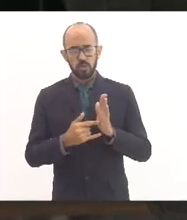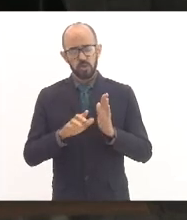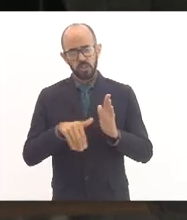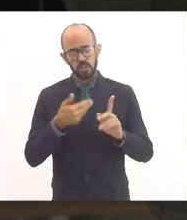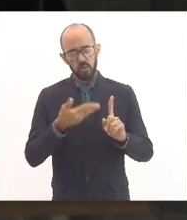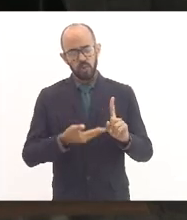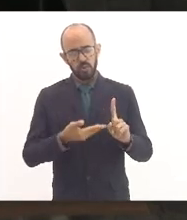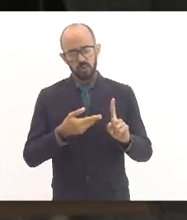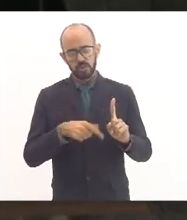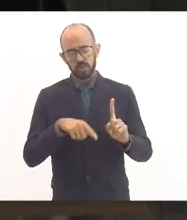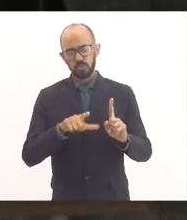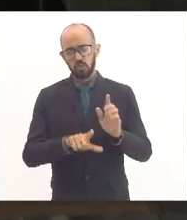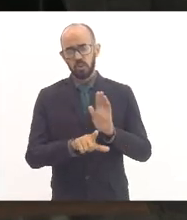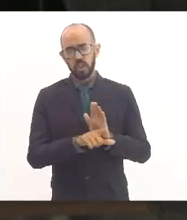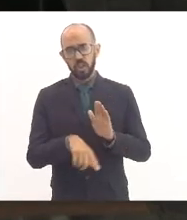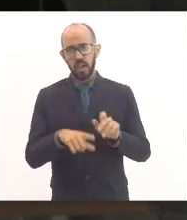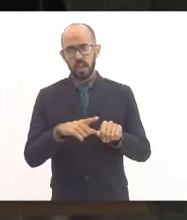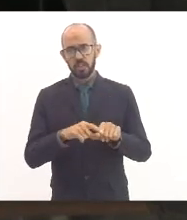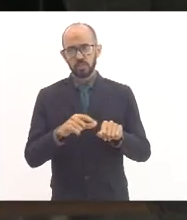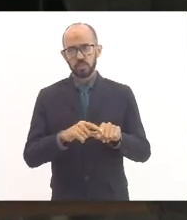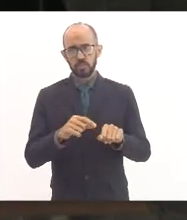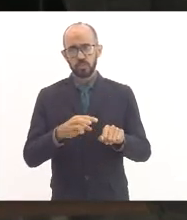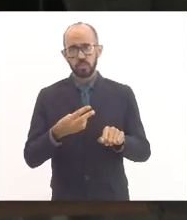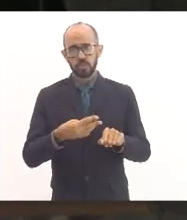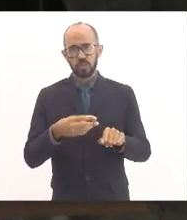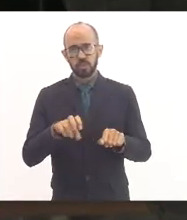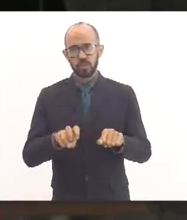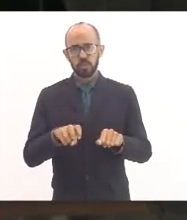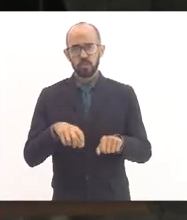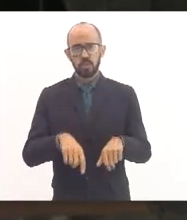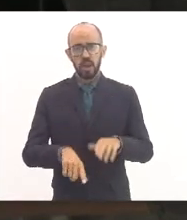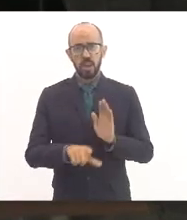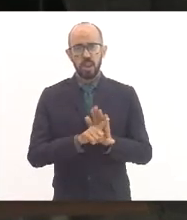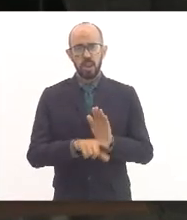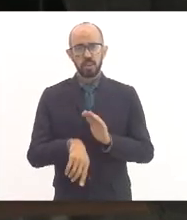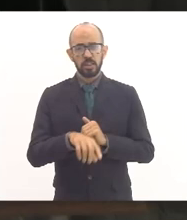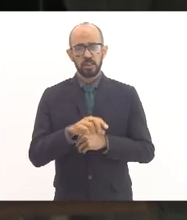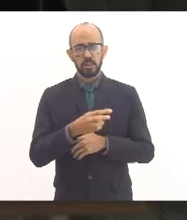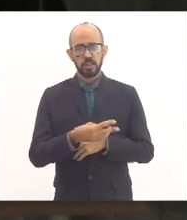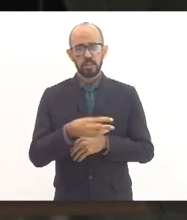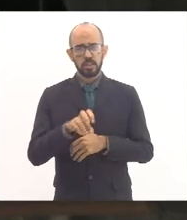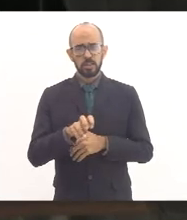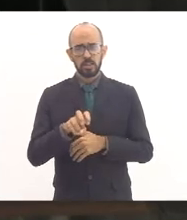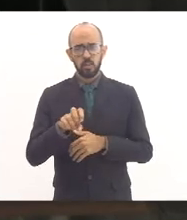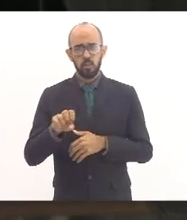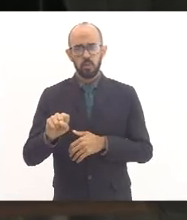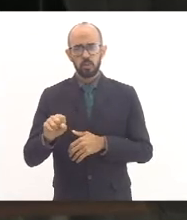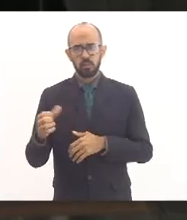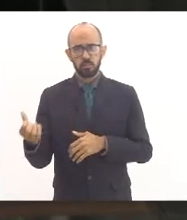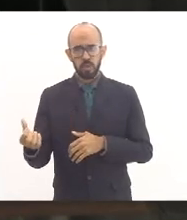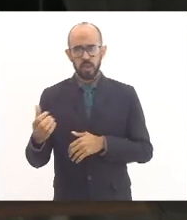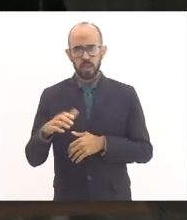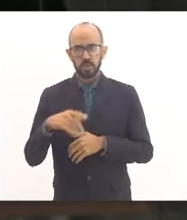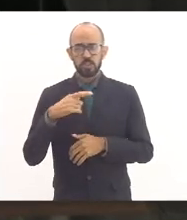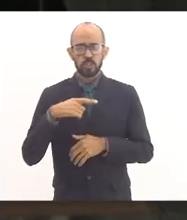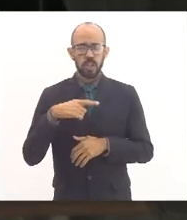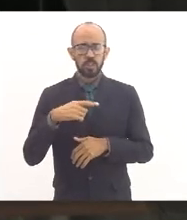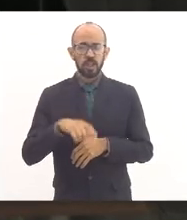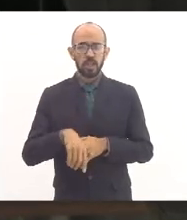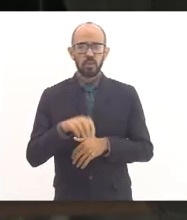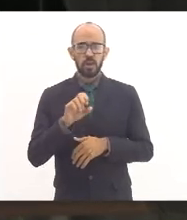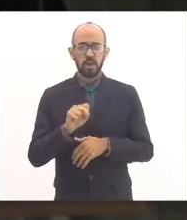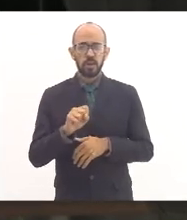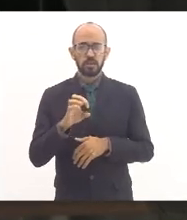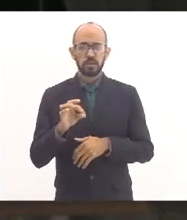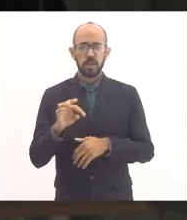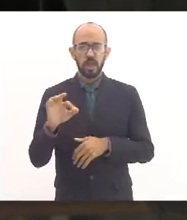Artigo 35 da 3586 de 2001 já existe jurisprudência do STF além de